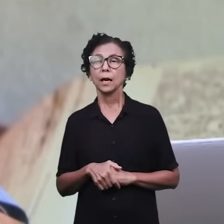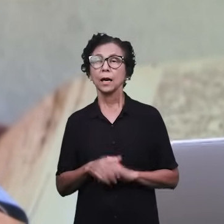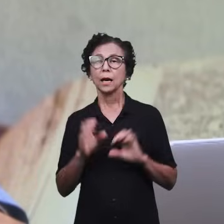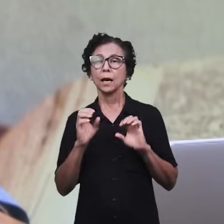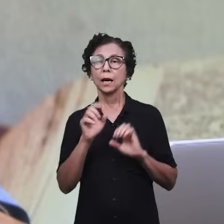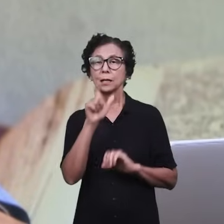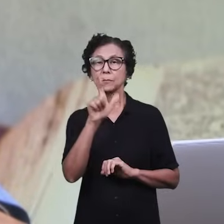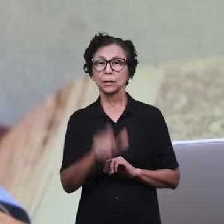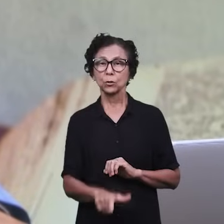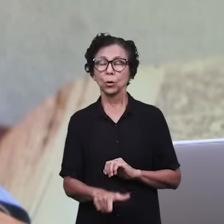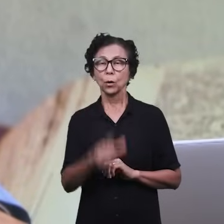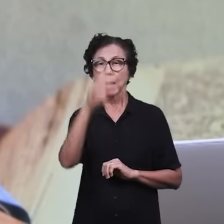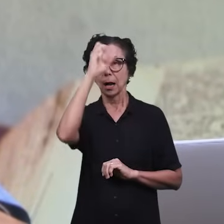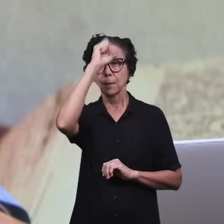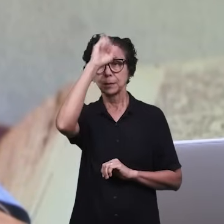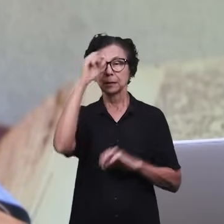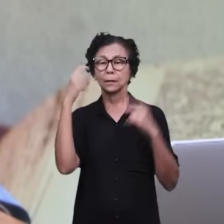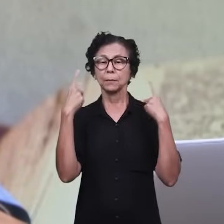pessoas a pregar.